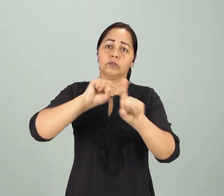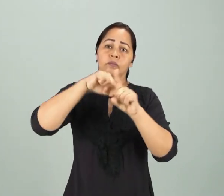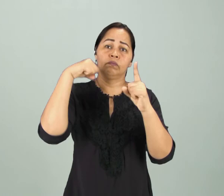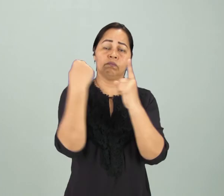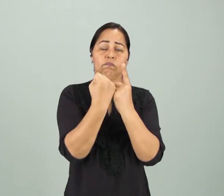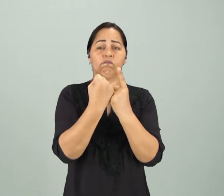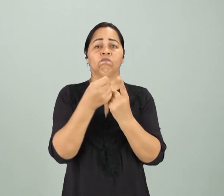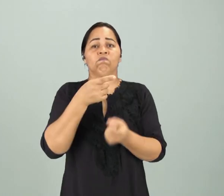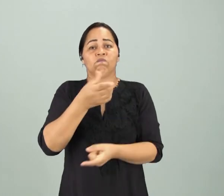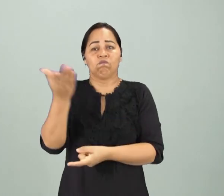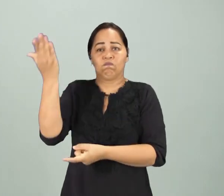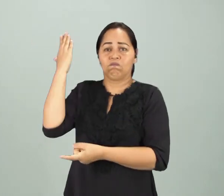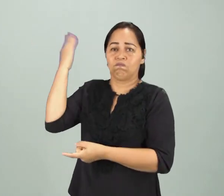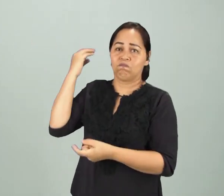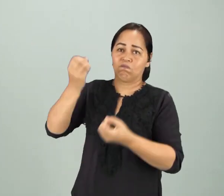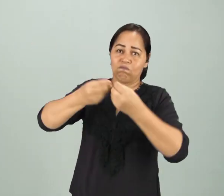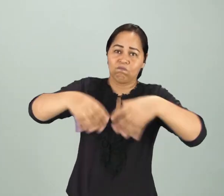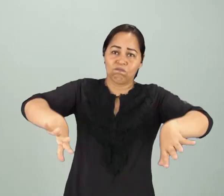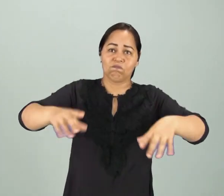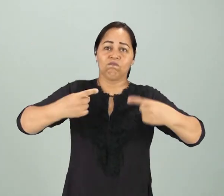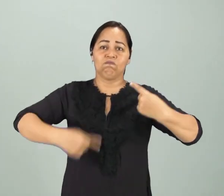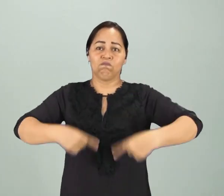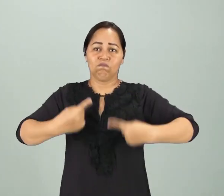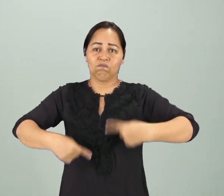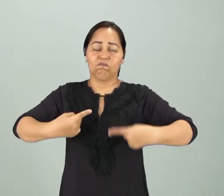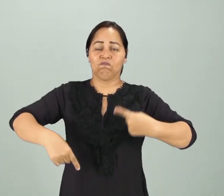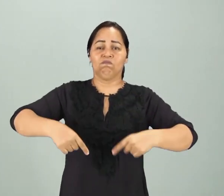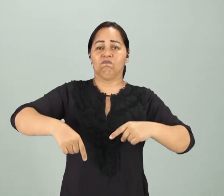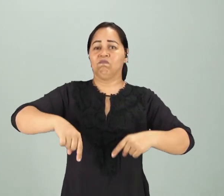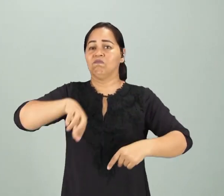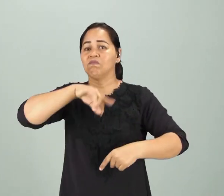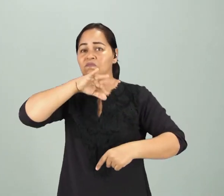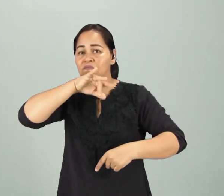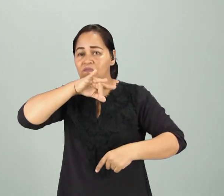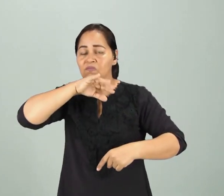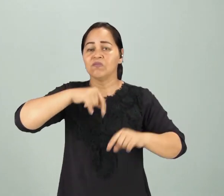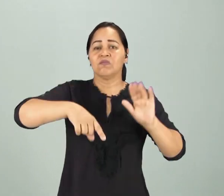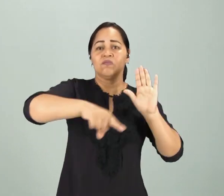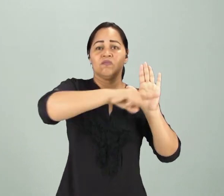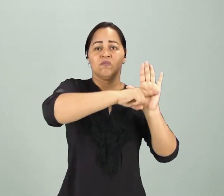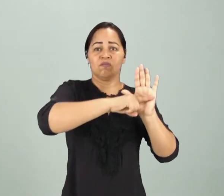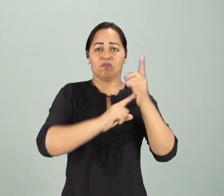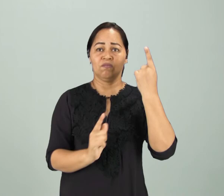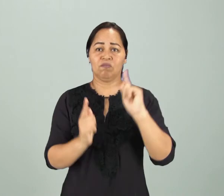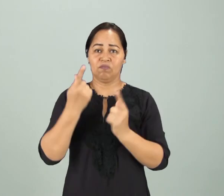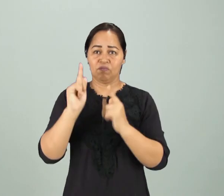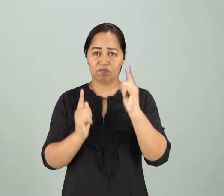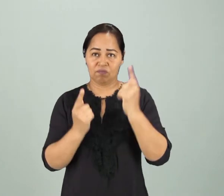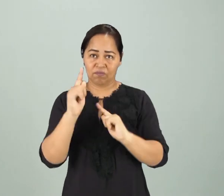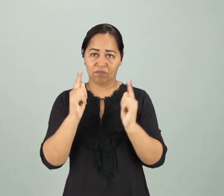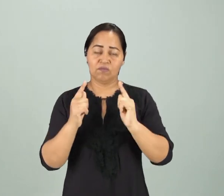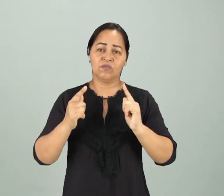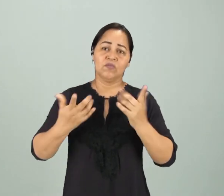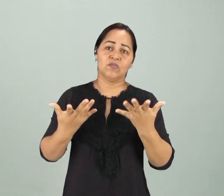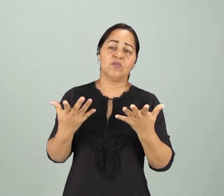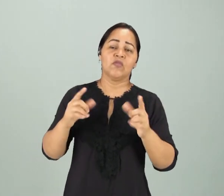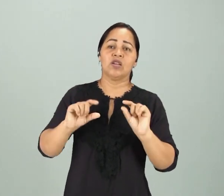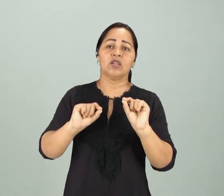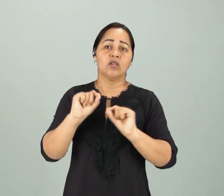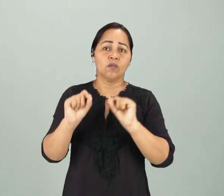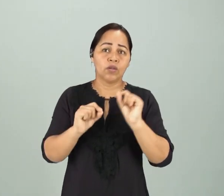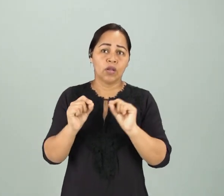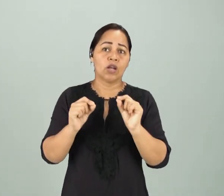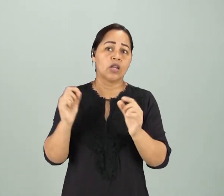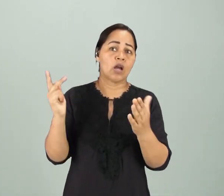tão prejudicada em um momento político tão crítico da história, como foi o Chile durante esse golpe militar